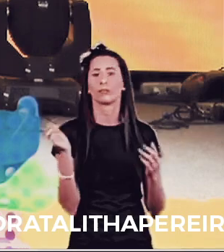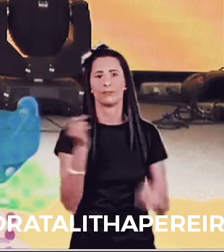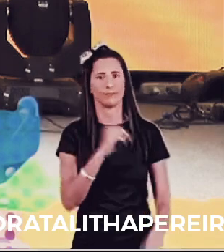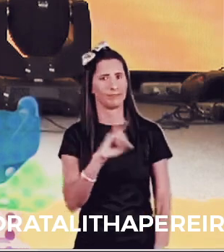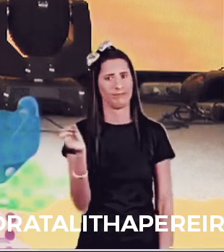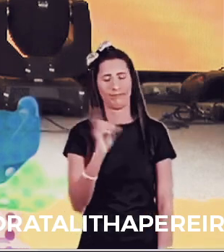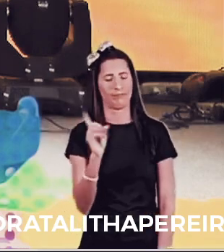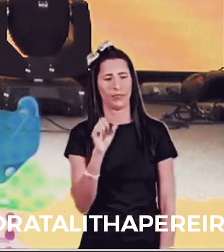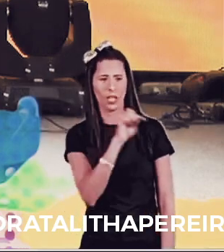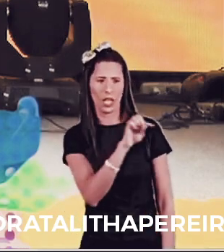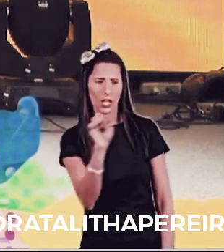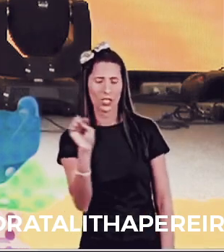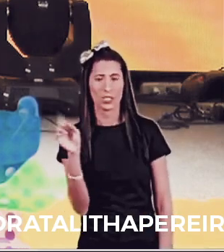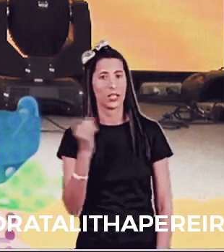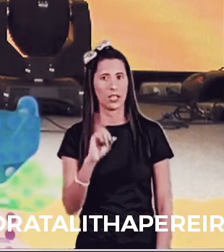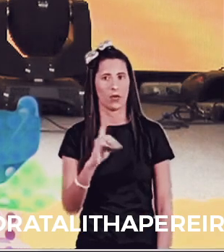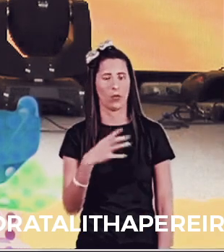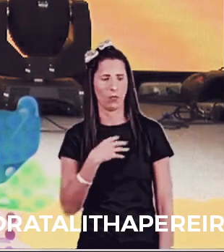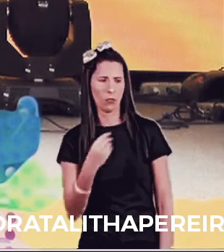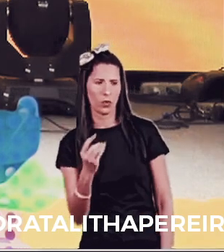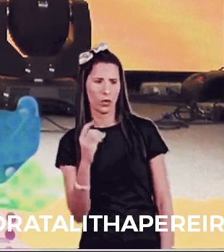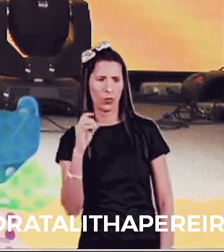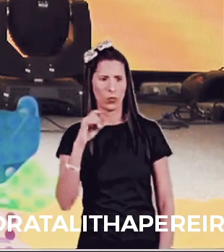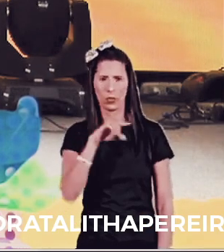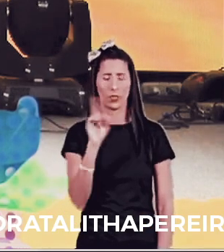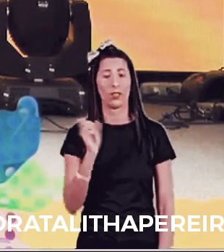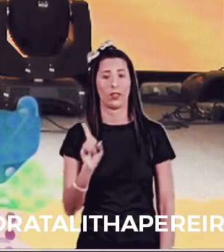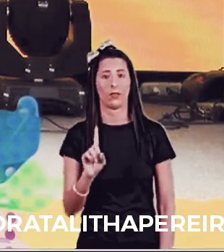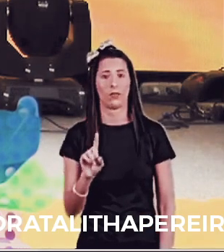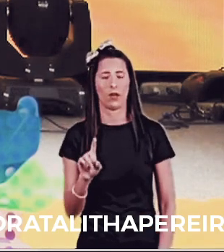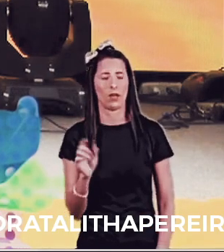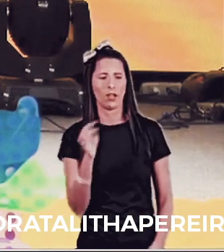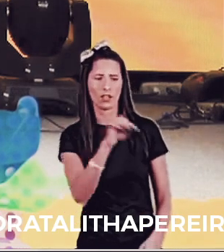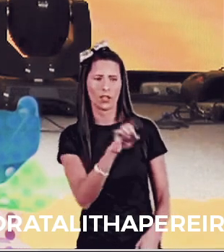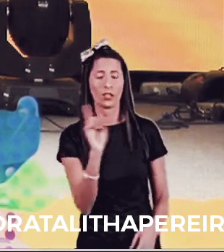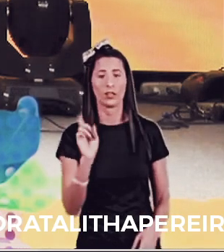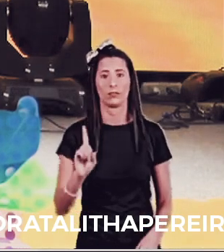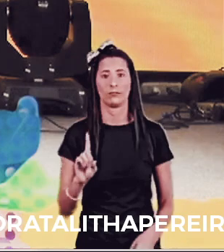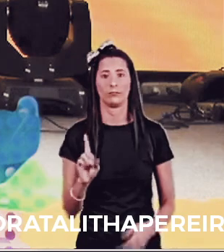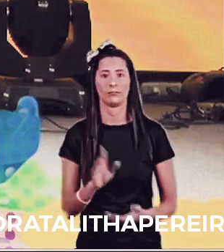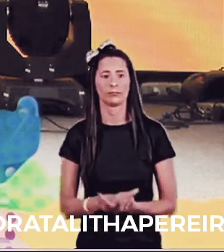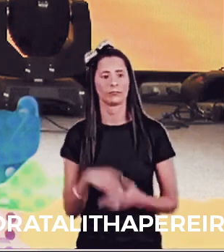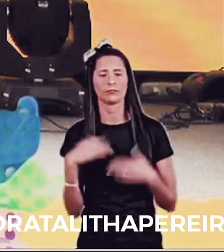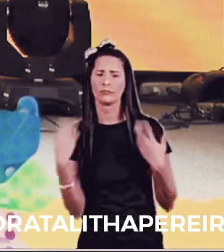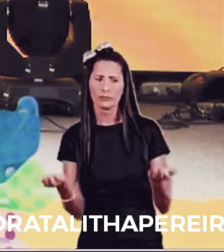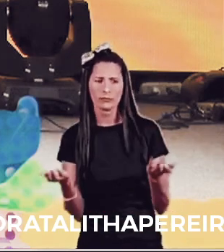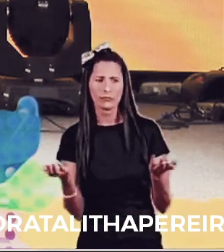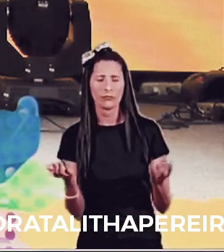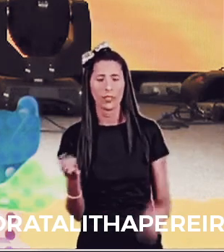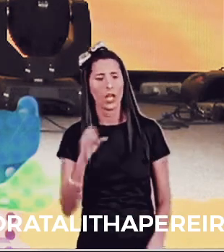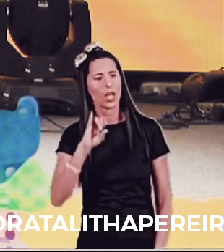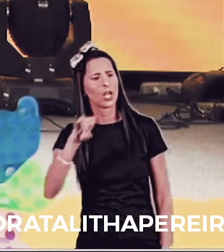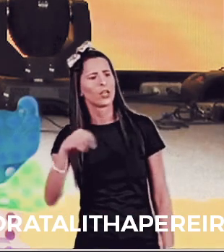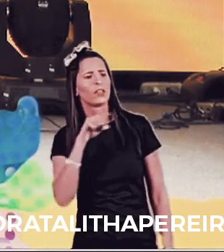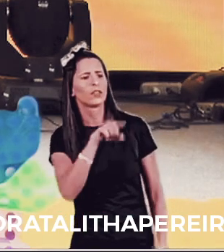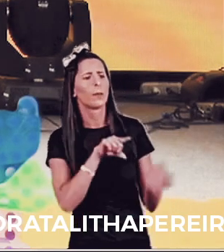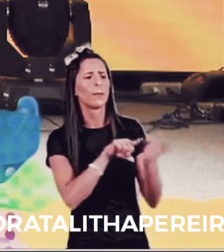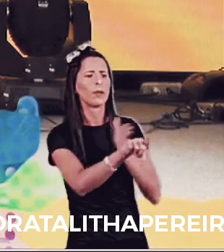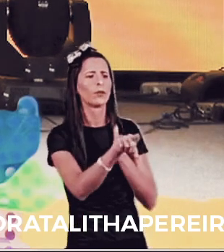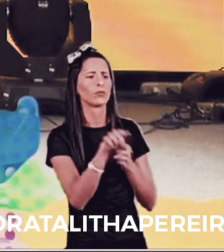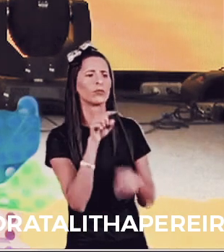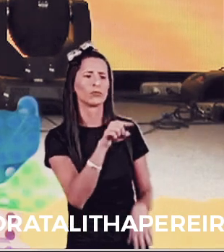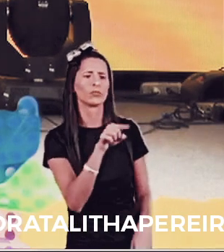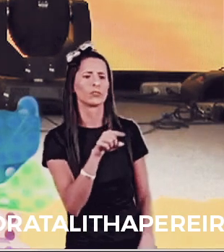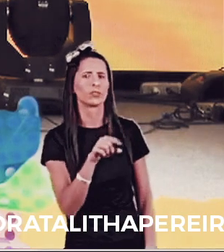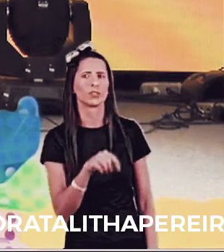aí. E daí o profeta Samuel, ele foi lá e perguntou, né? Jessé, tu tem mais algum filho? Jessé falou, sim, eu